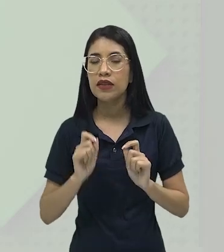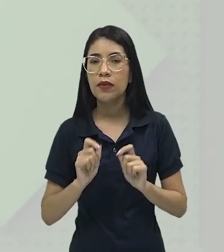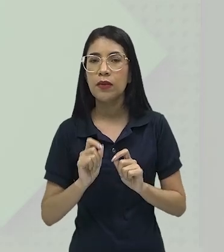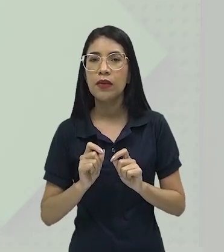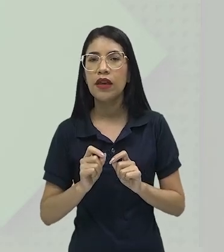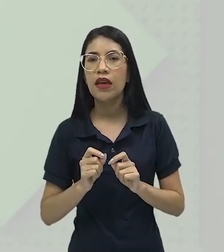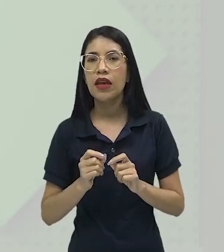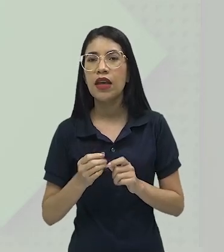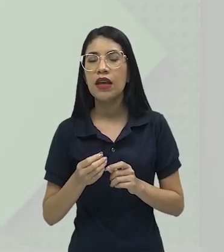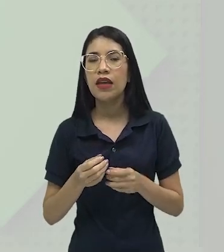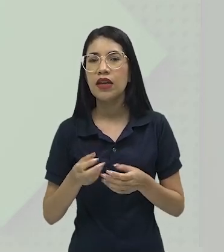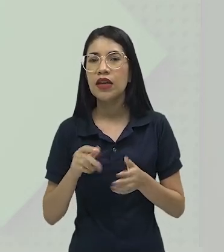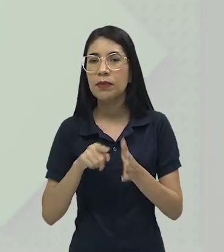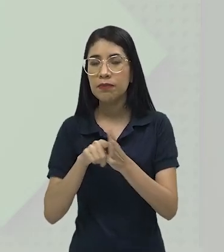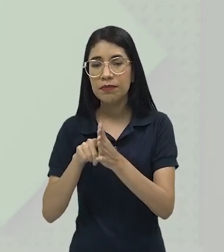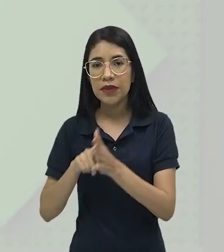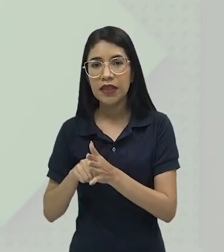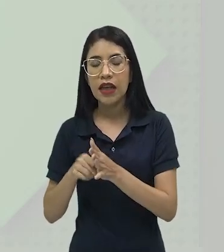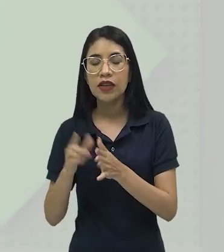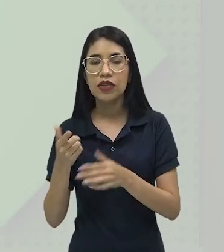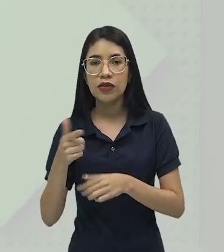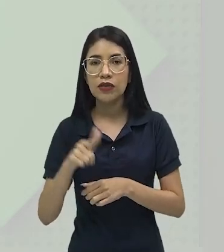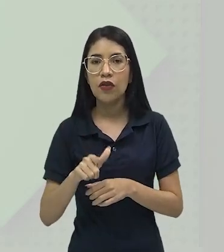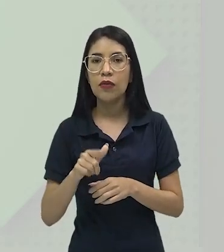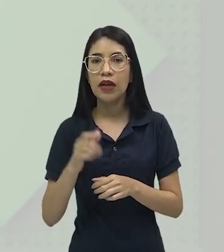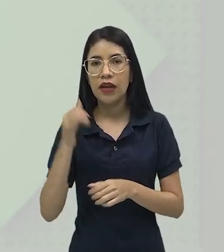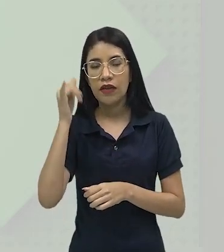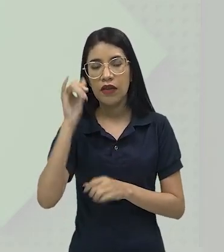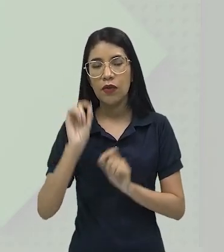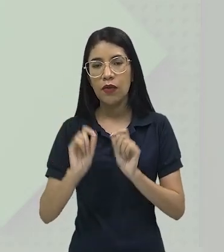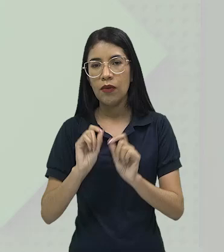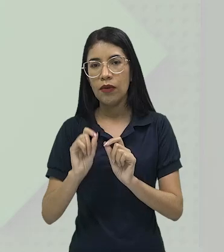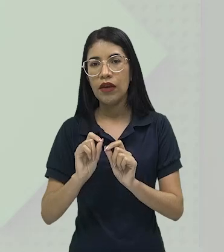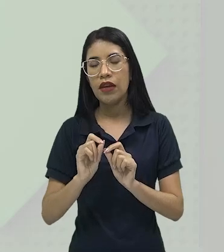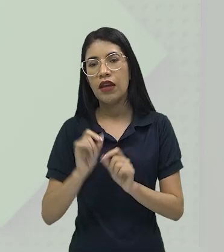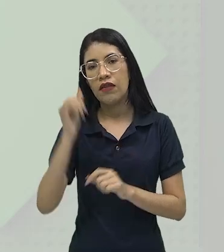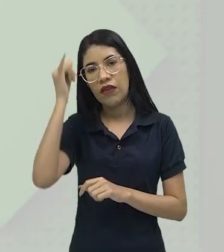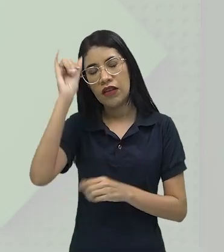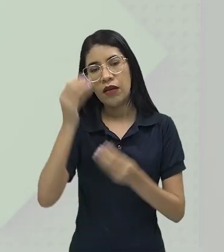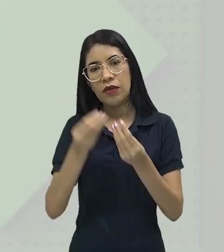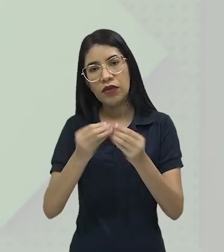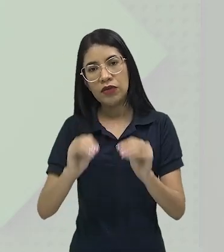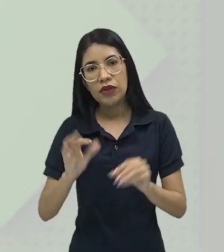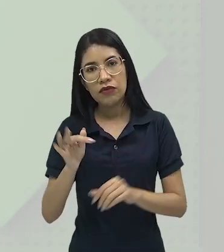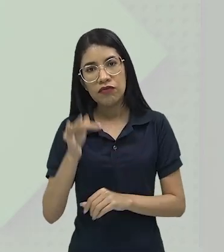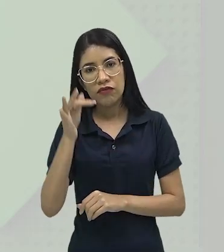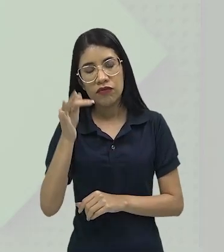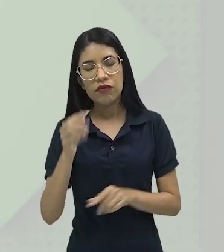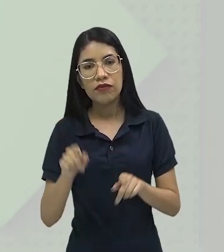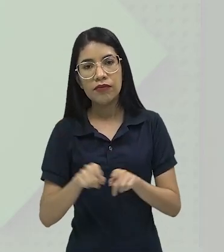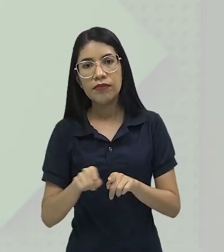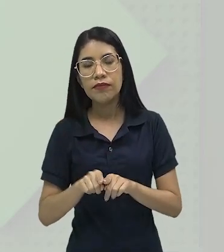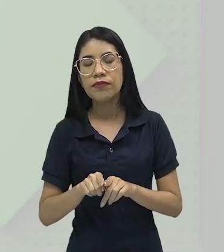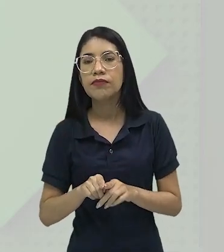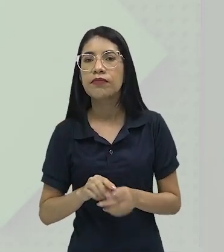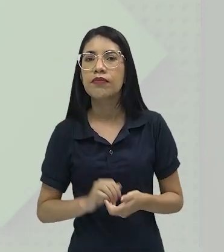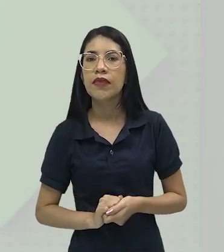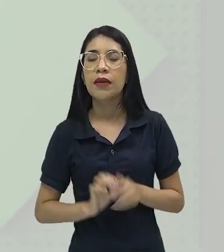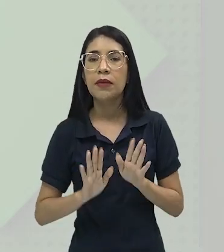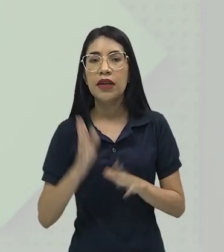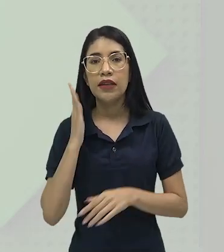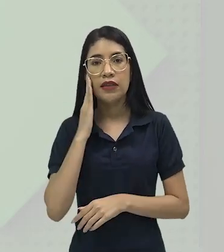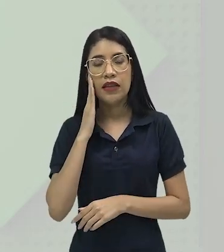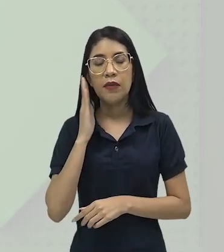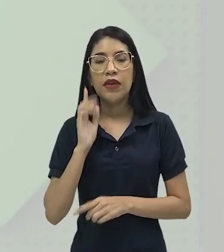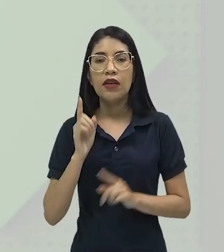alguns conceitos, né? Para que a gente não tenha tantos prejuízos assim no futuro, né? Então, a gente sabe que é